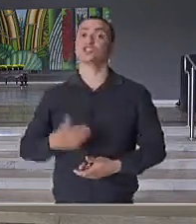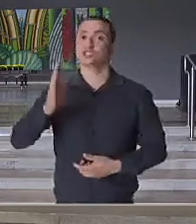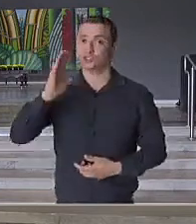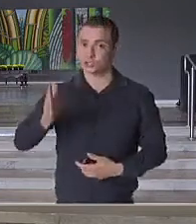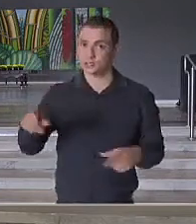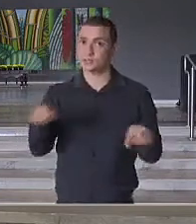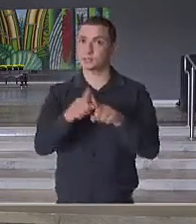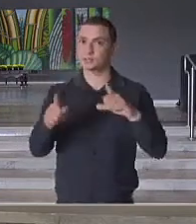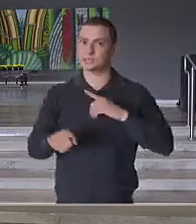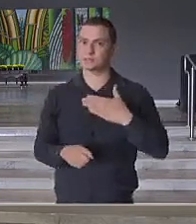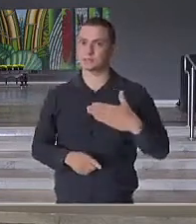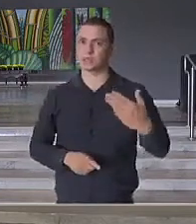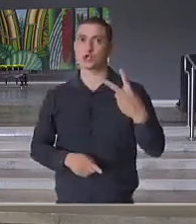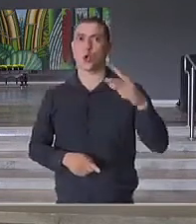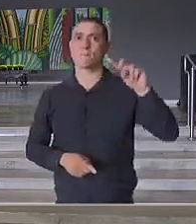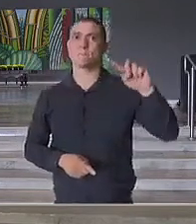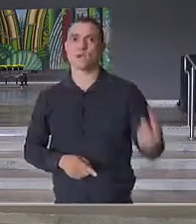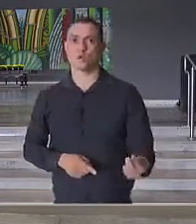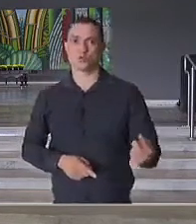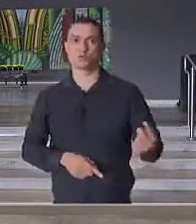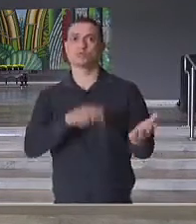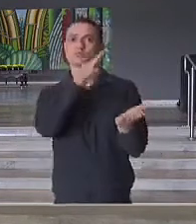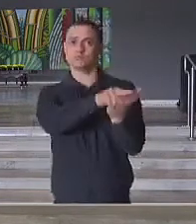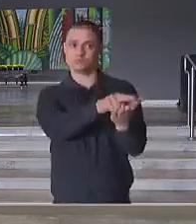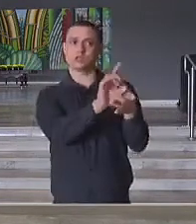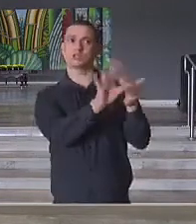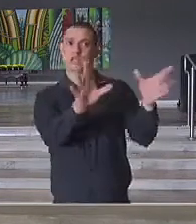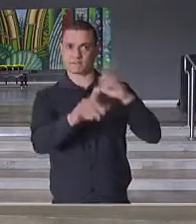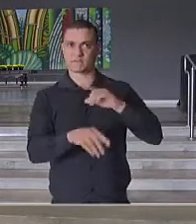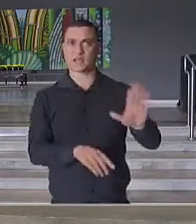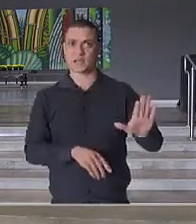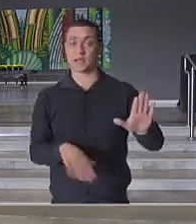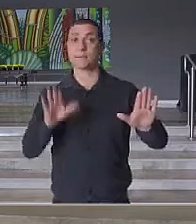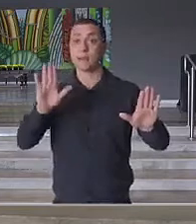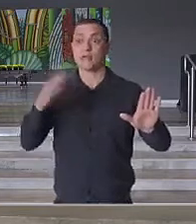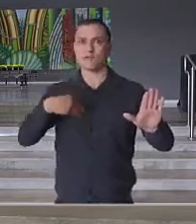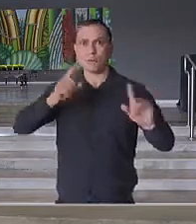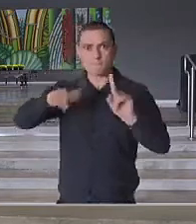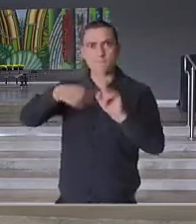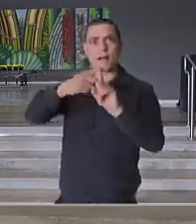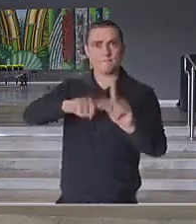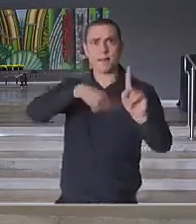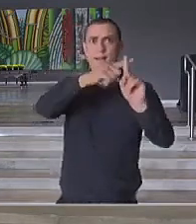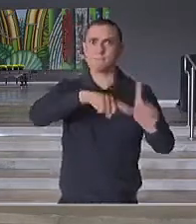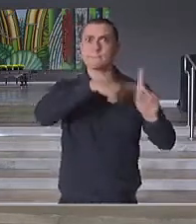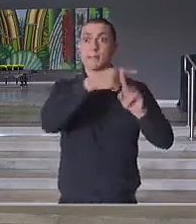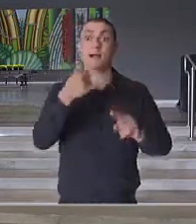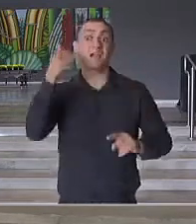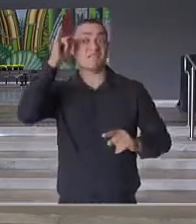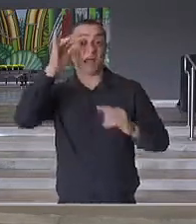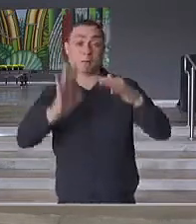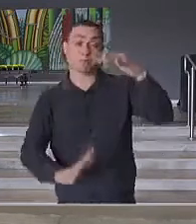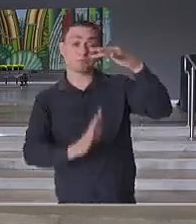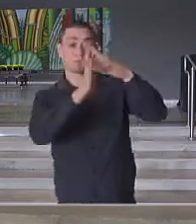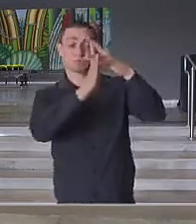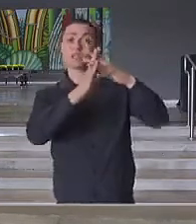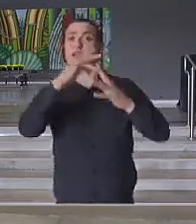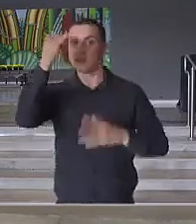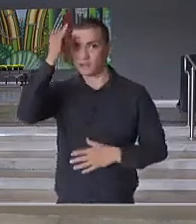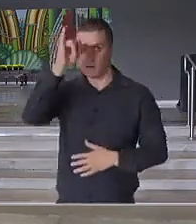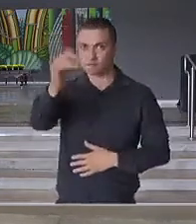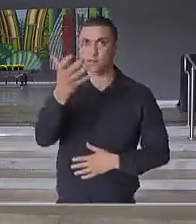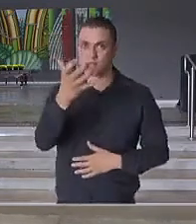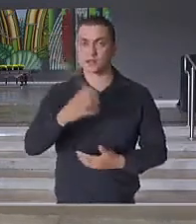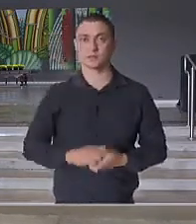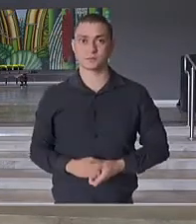ainda cerca de 2.000 leitos disponíveis, mas estamos ampliando a capacidade de leitos para evitar qualquer tipo de colapso no sistema de